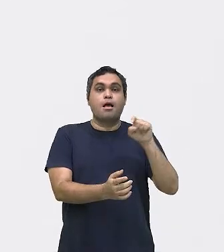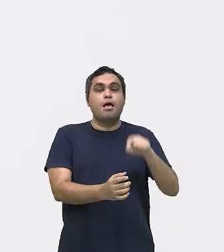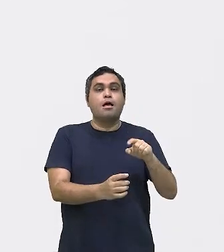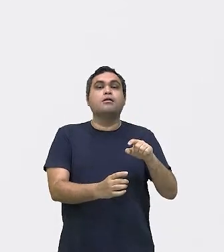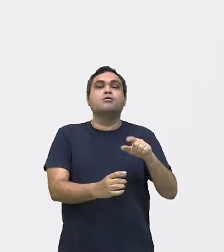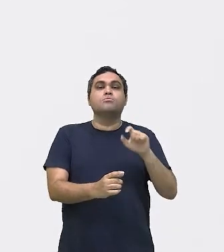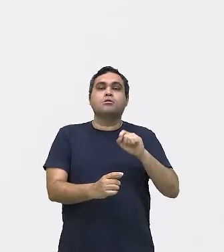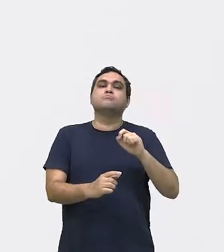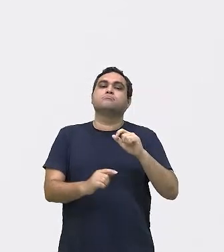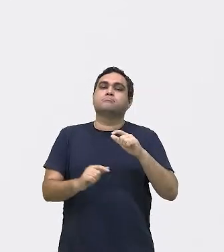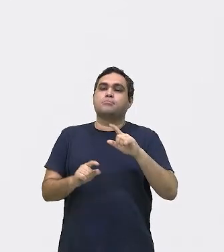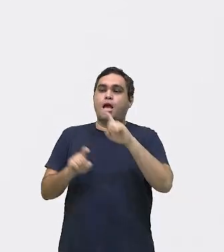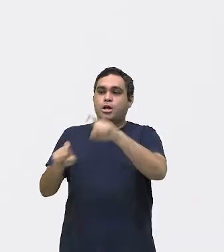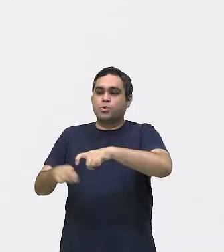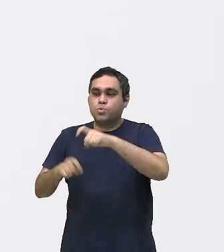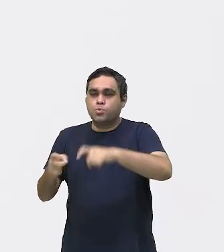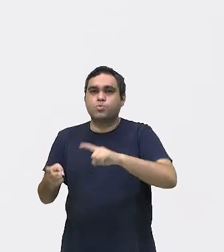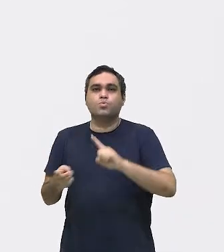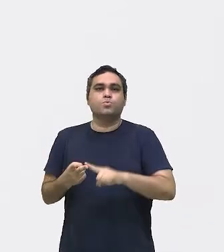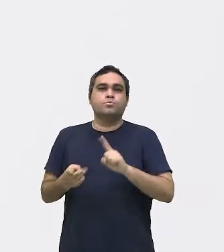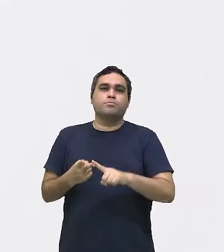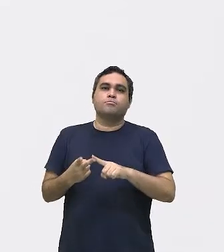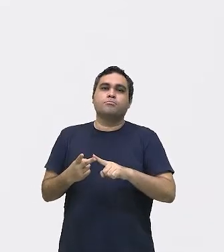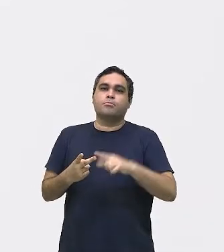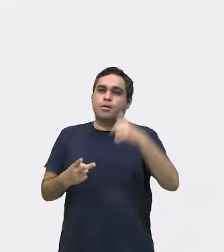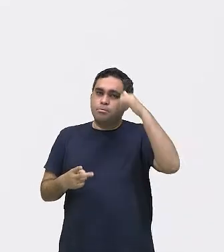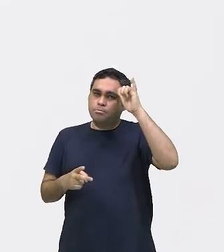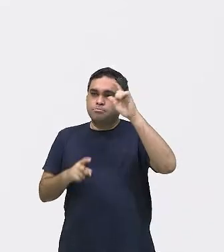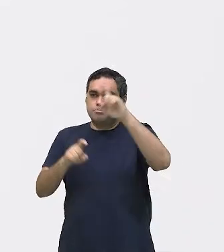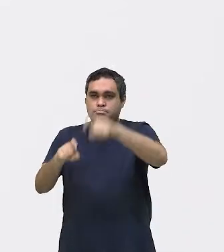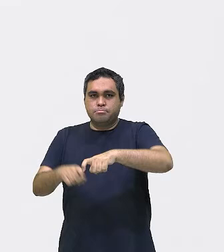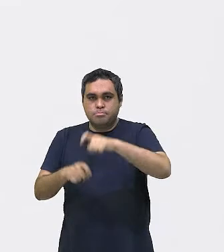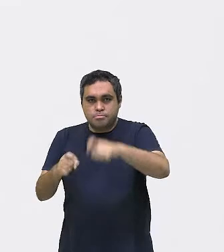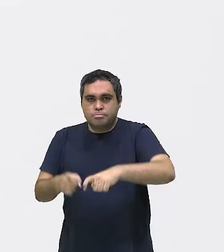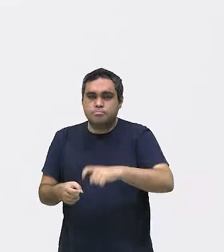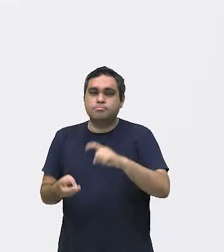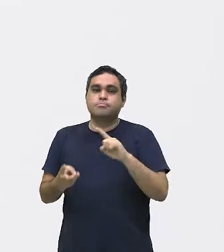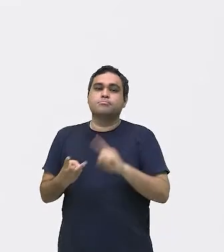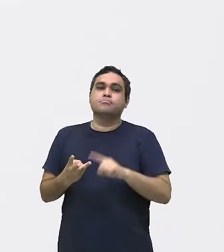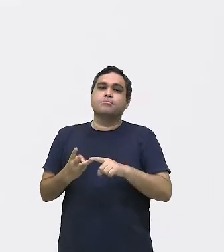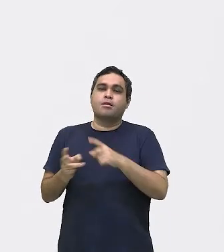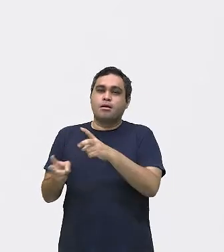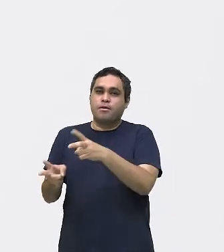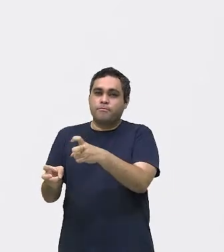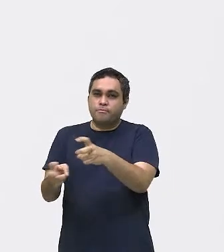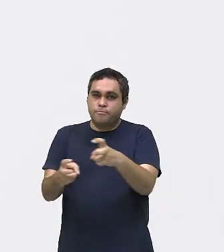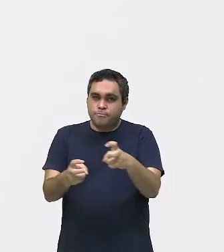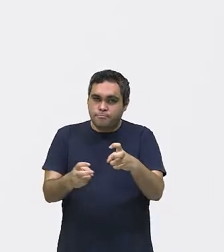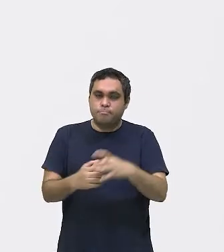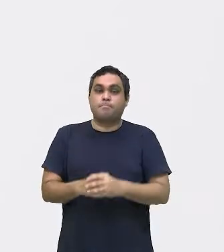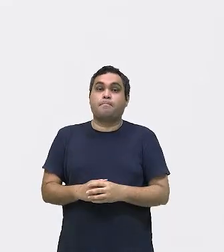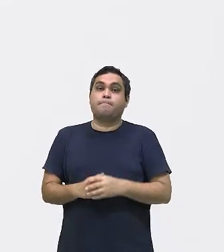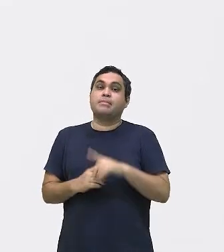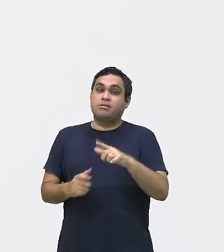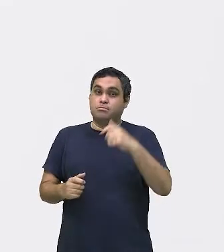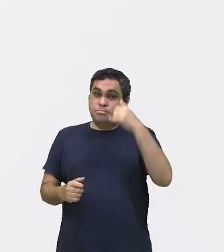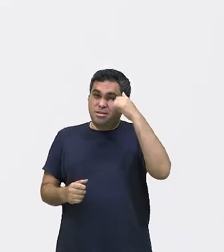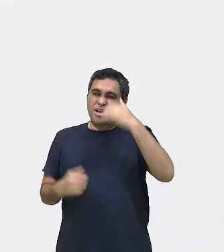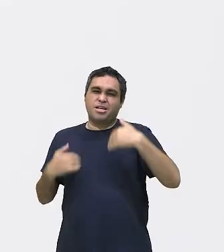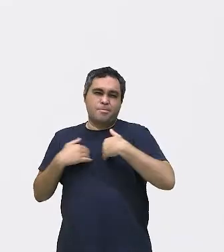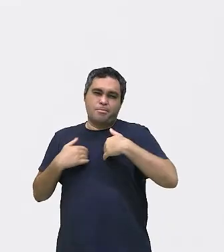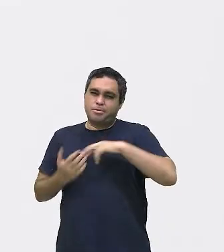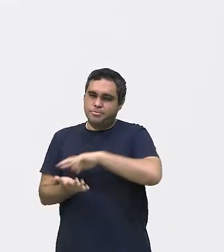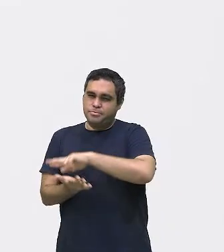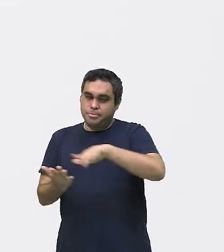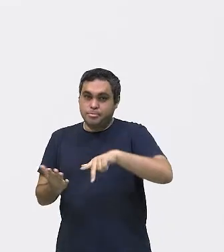desenvolvimento da agricultura, das atividades aí relacionadas à pecuária, né? A criação de animais, de uma forma geral,